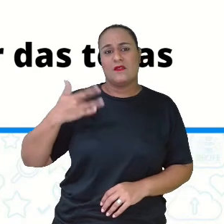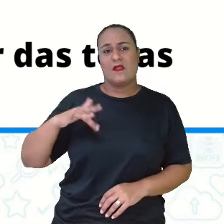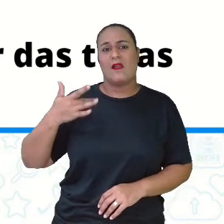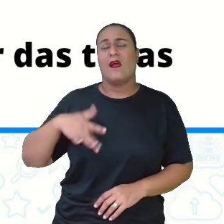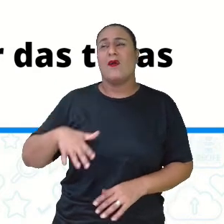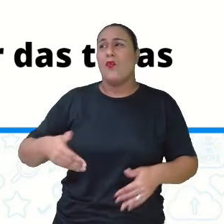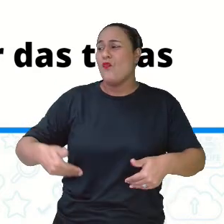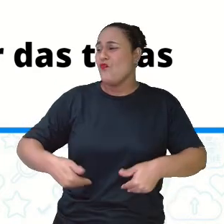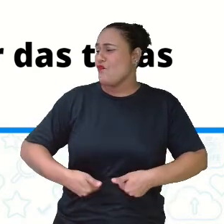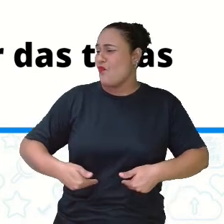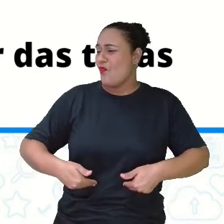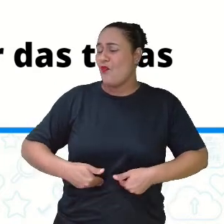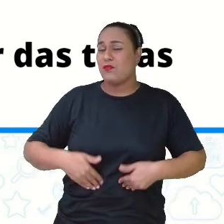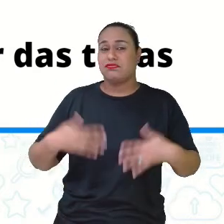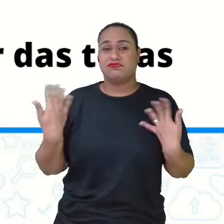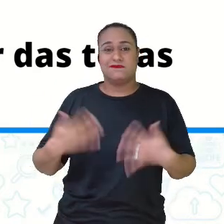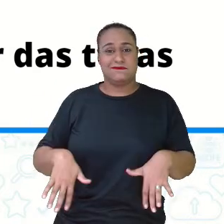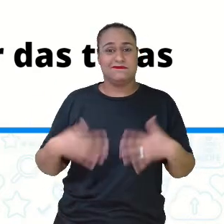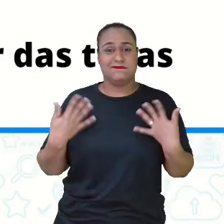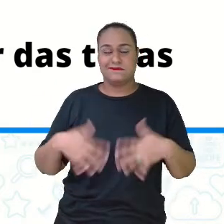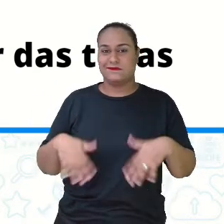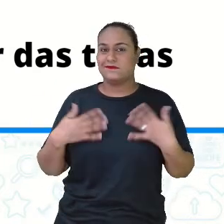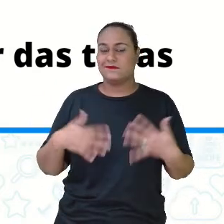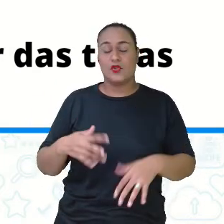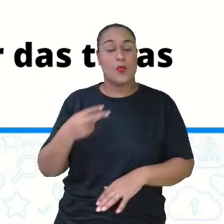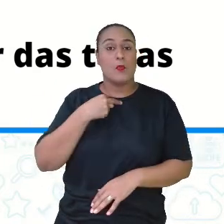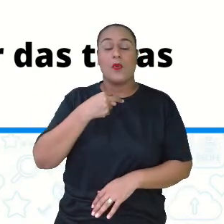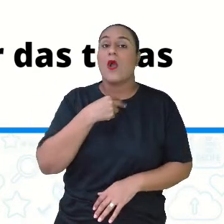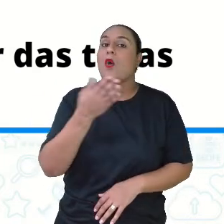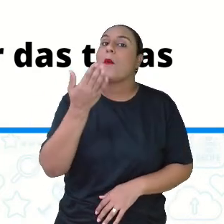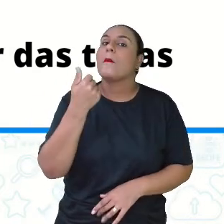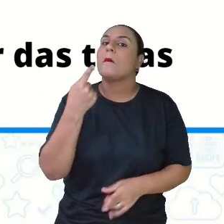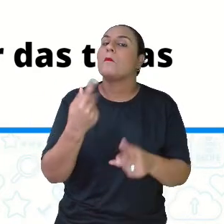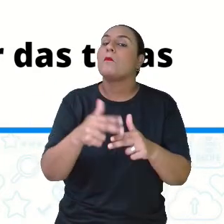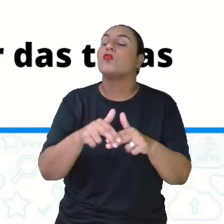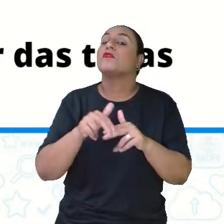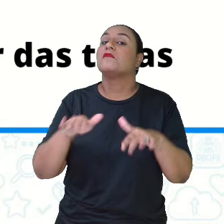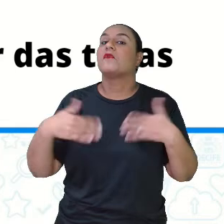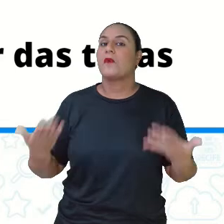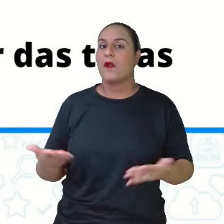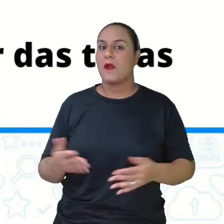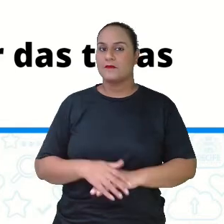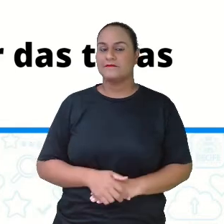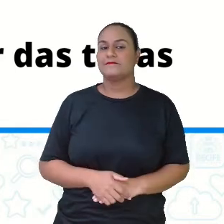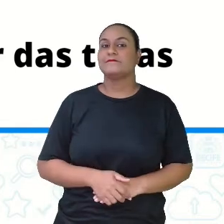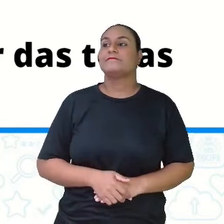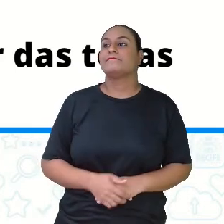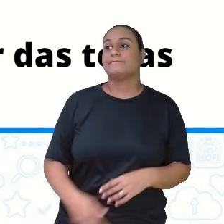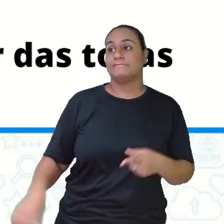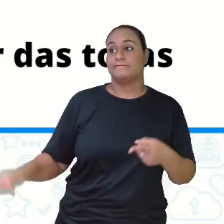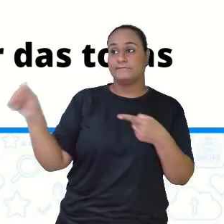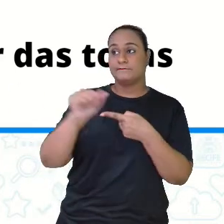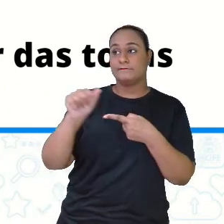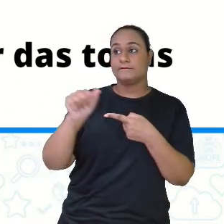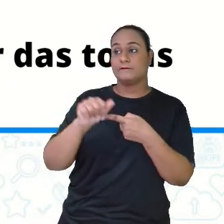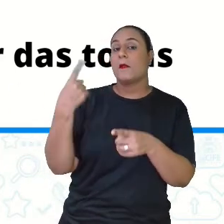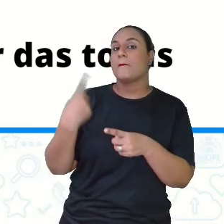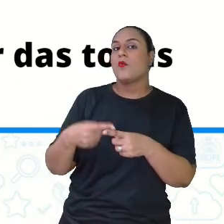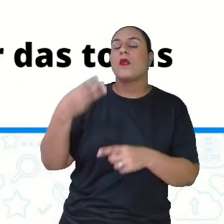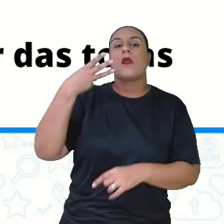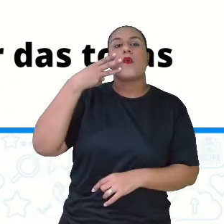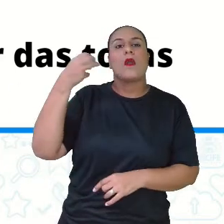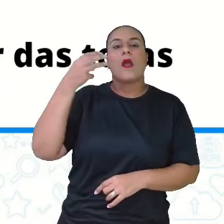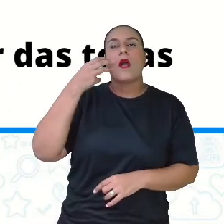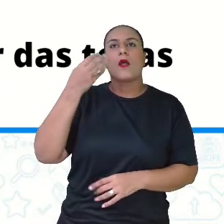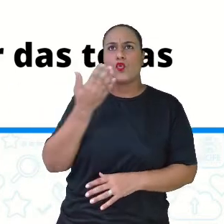uma necessidade terrível, sem poder comer. Tinha um motivo. Qual era? A letra A diz, é porque o gato comia toda